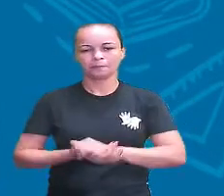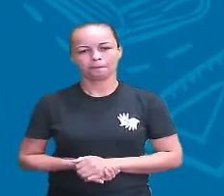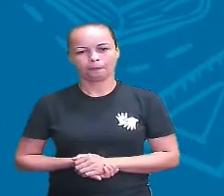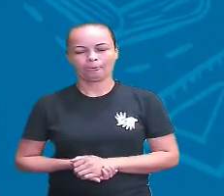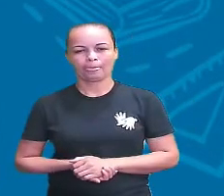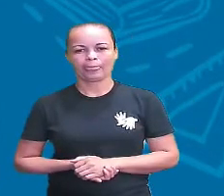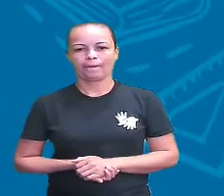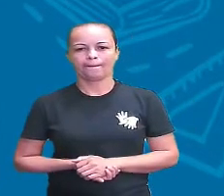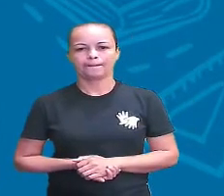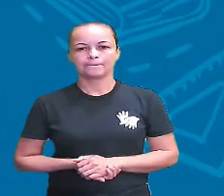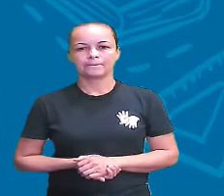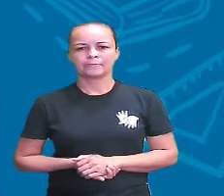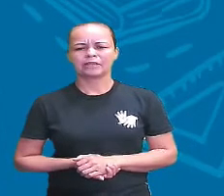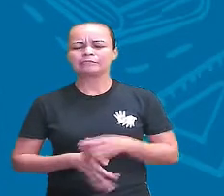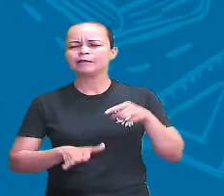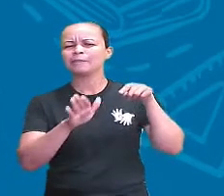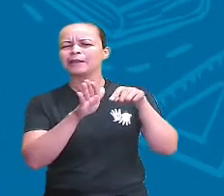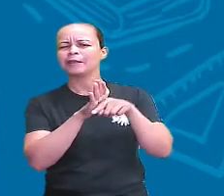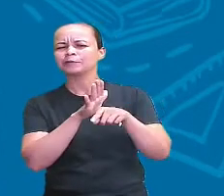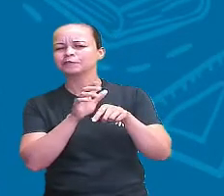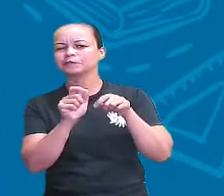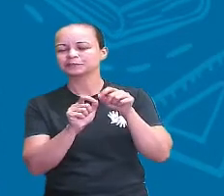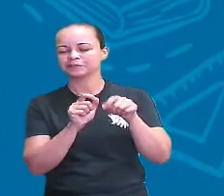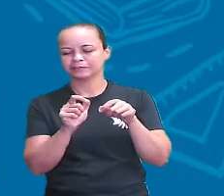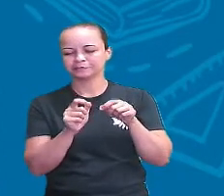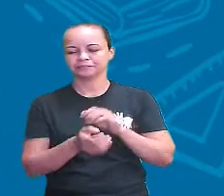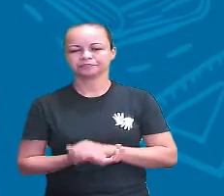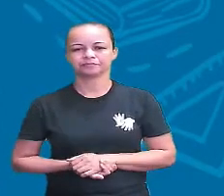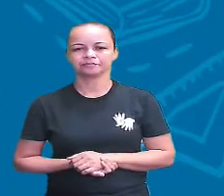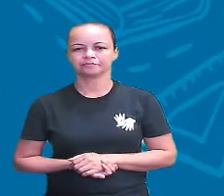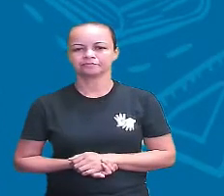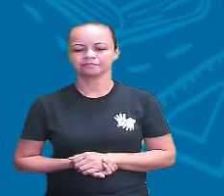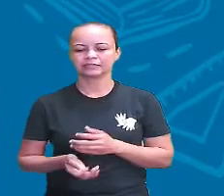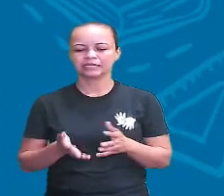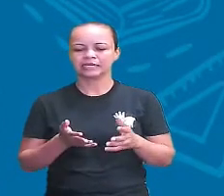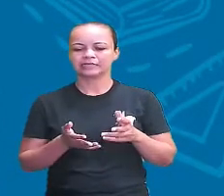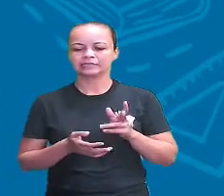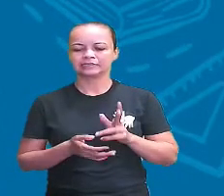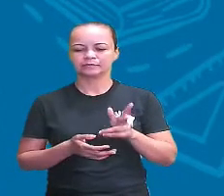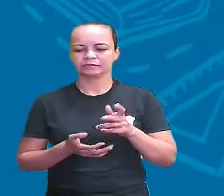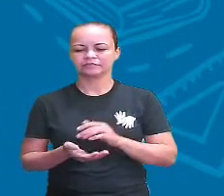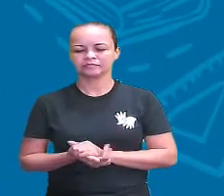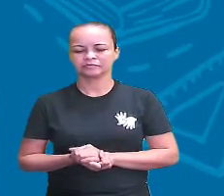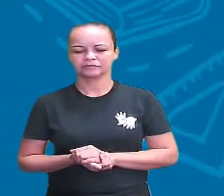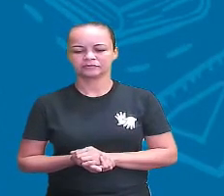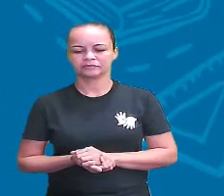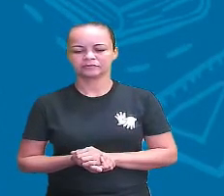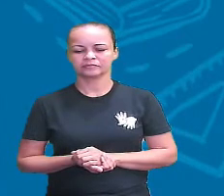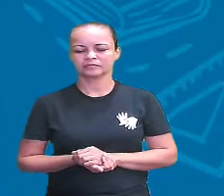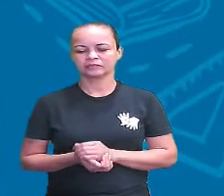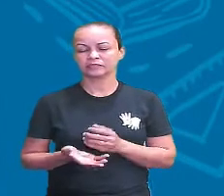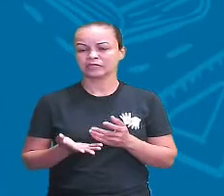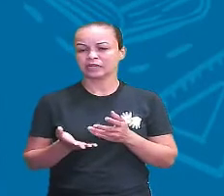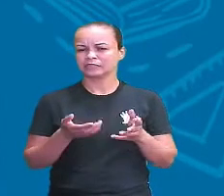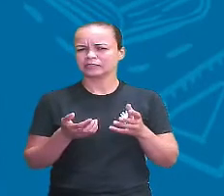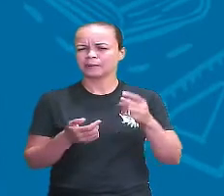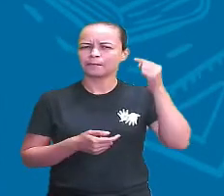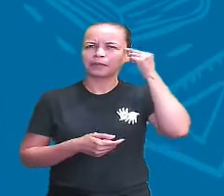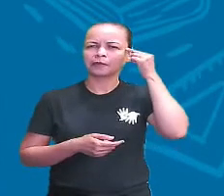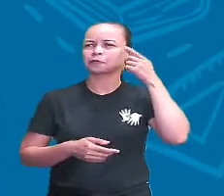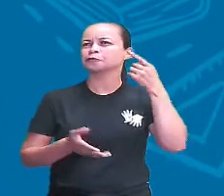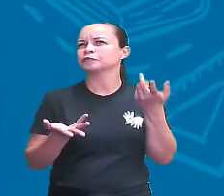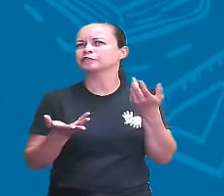pergunta fica, what time is it? Toda vez que a gente quer saber hora, essa pergunta que vem na nossa cabeça, não é isso?